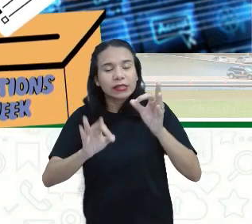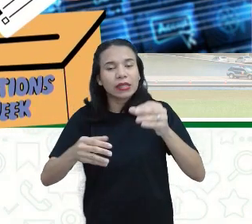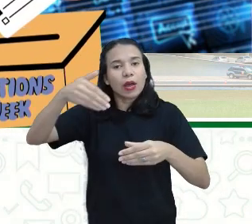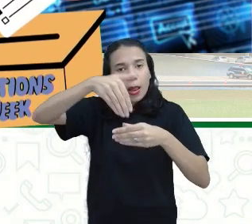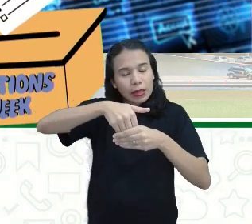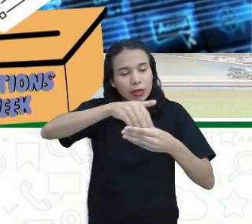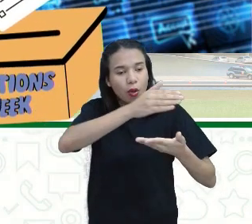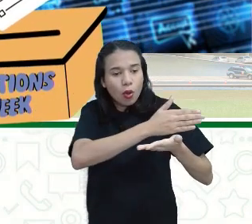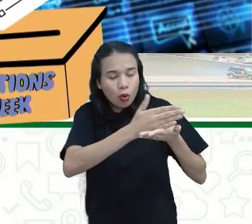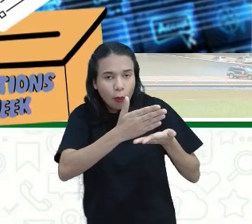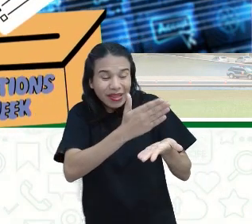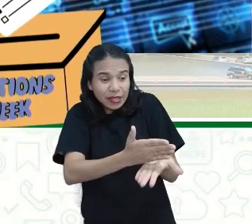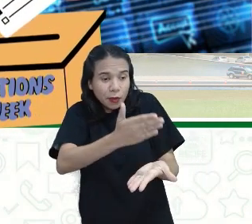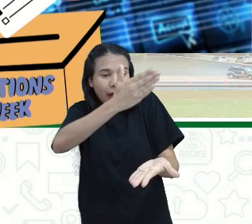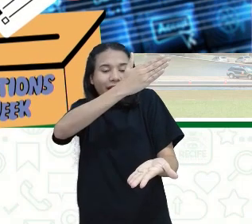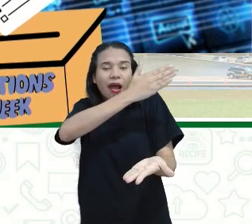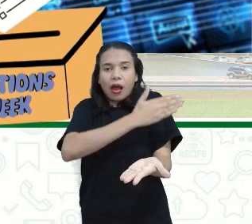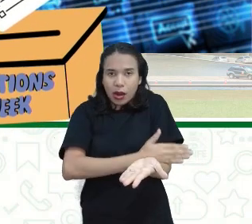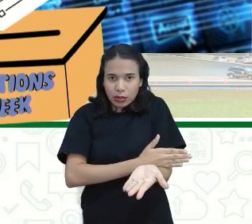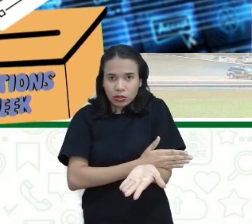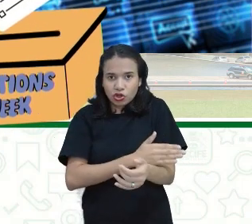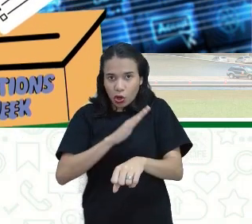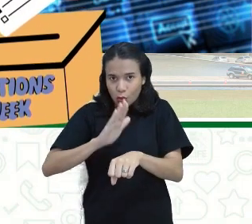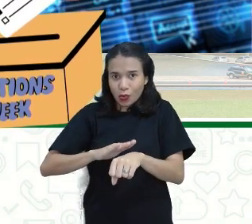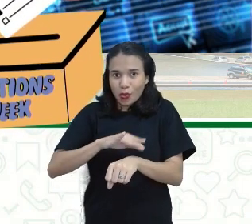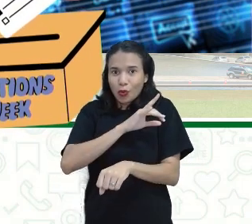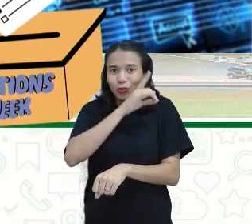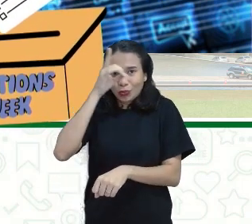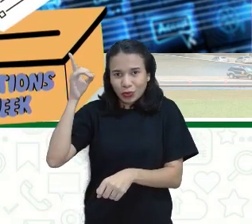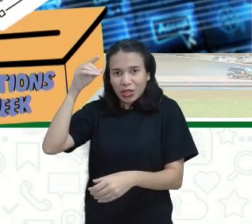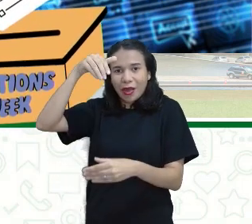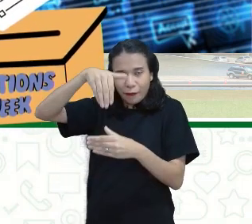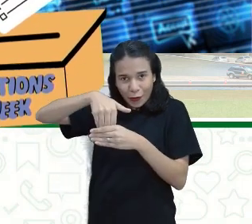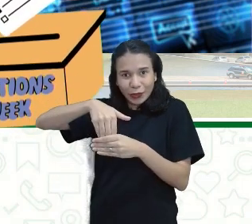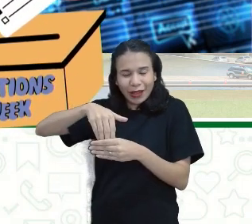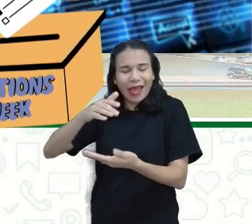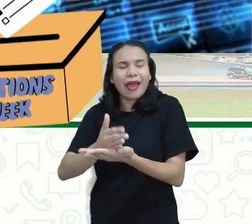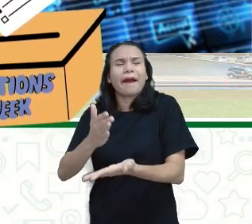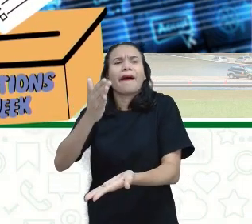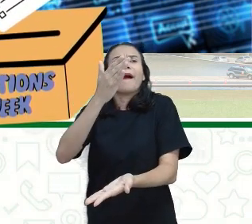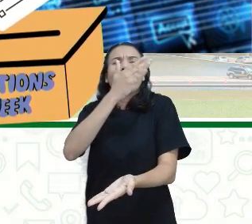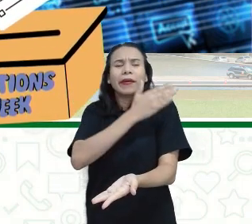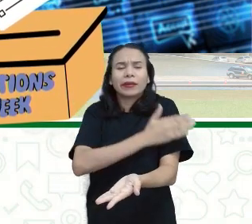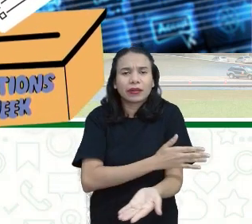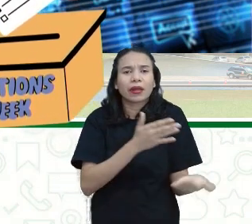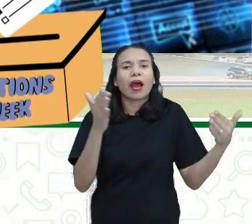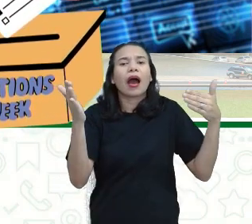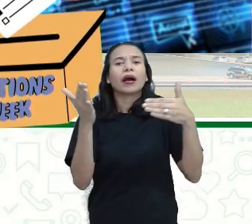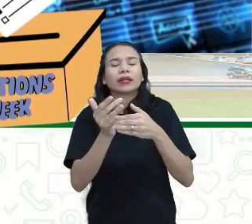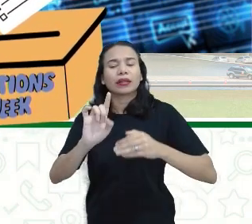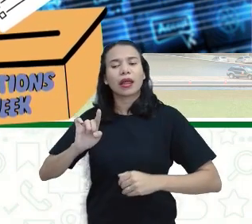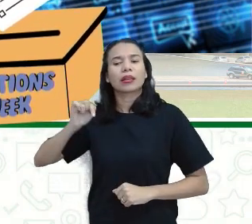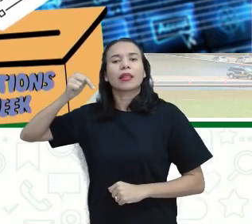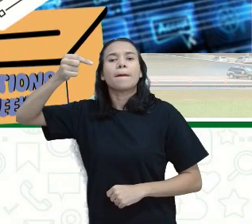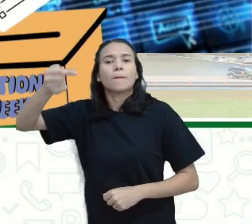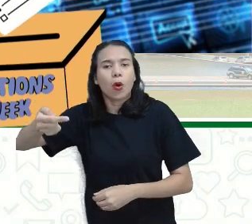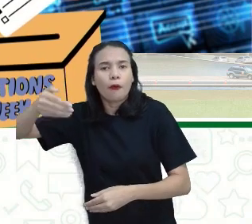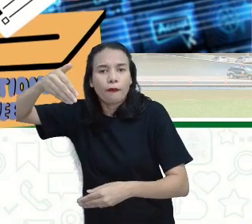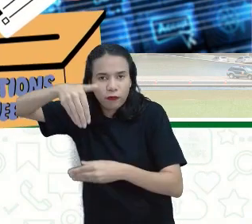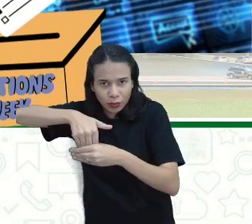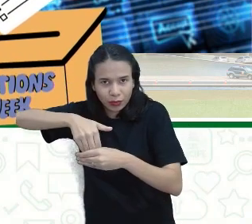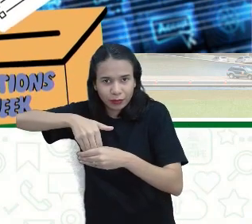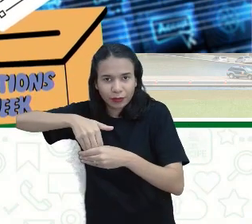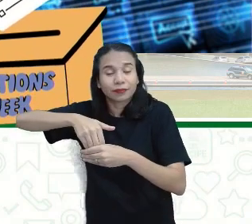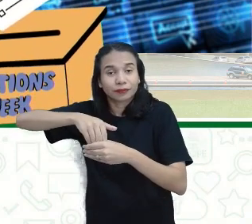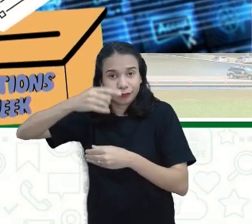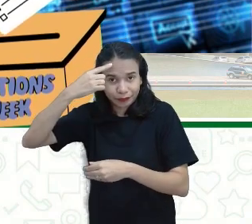desde o antes do processo eleitoral, propriamente dito, dia da votação, até o que acontece após o dia da votação.